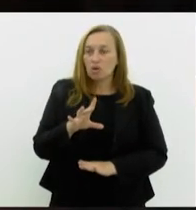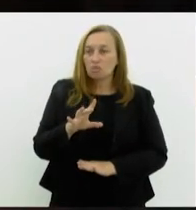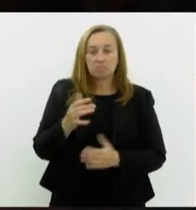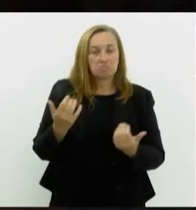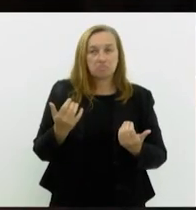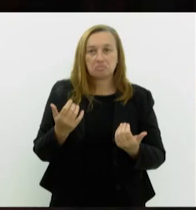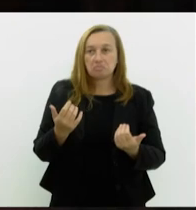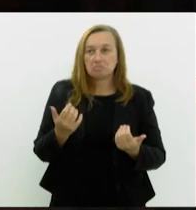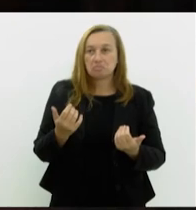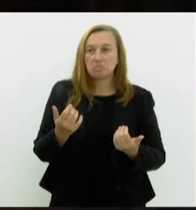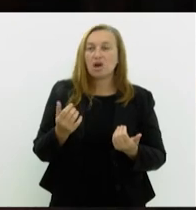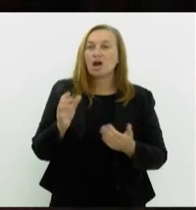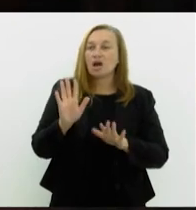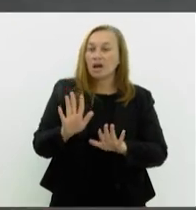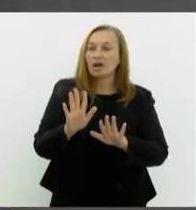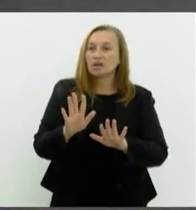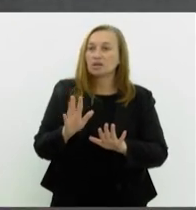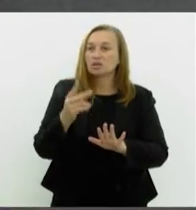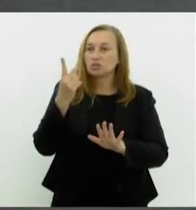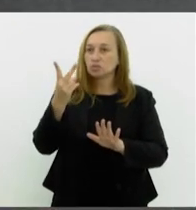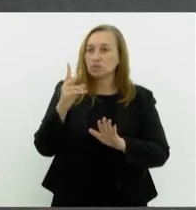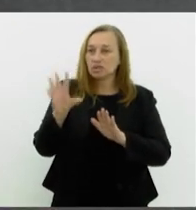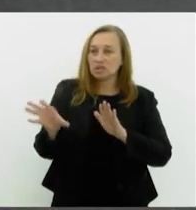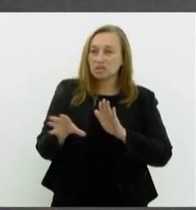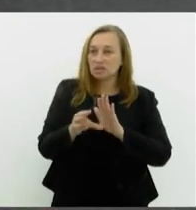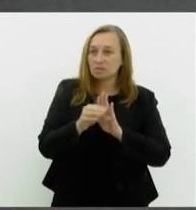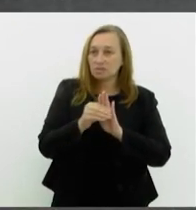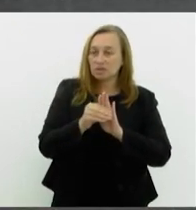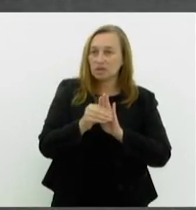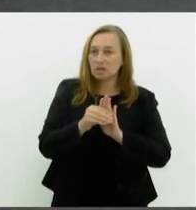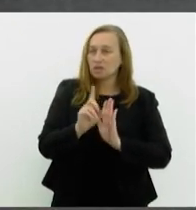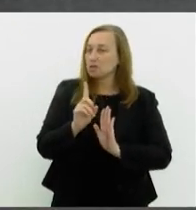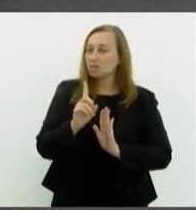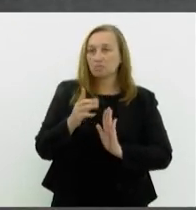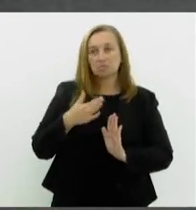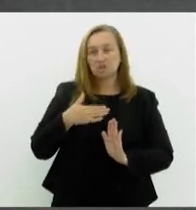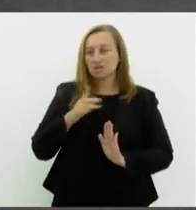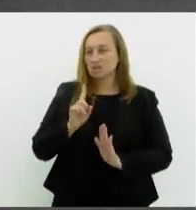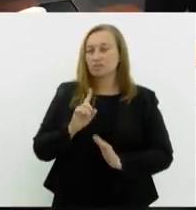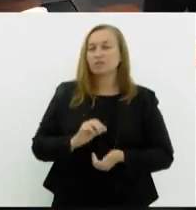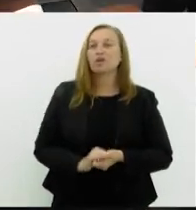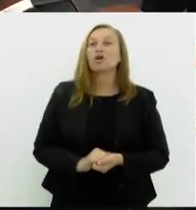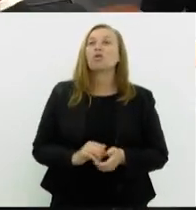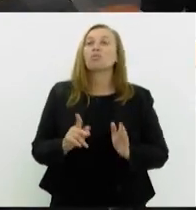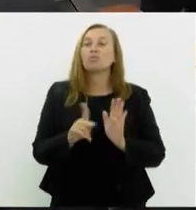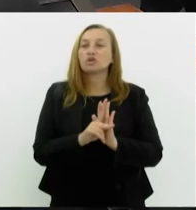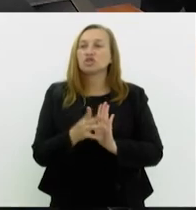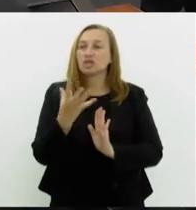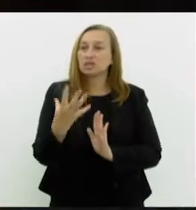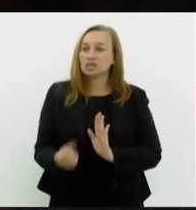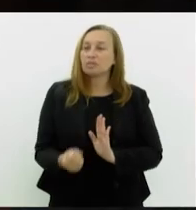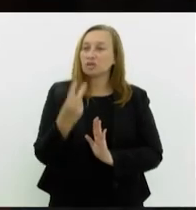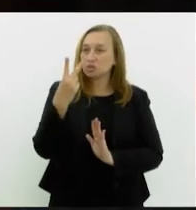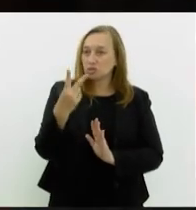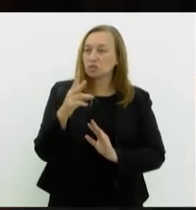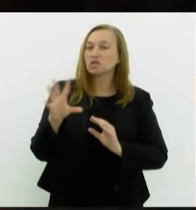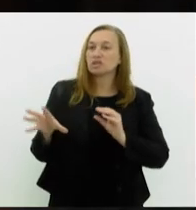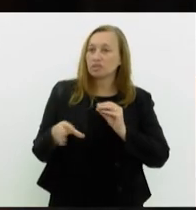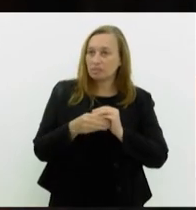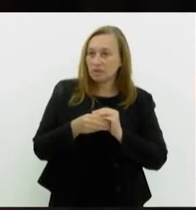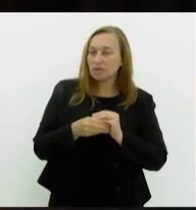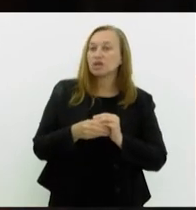duas emendas são suas? Não, porque não? Eu já estou fazendo... Tá. O projeto então, recebeu duas